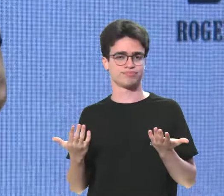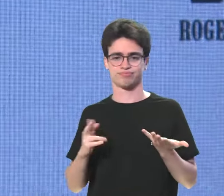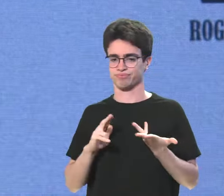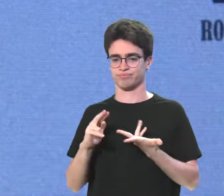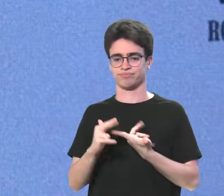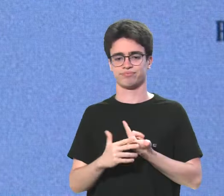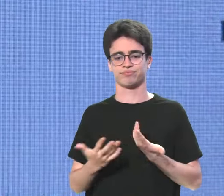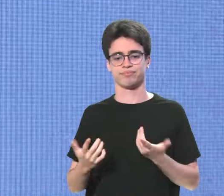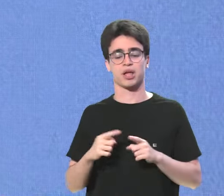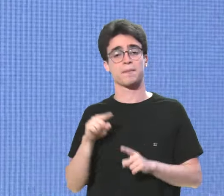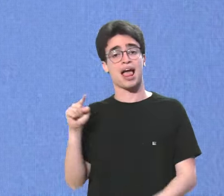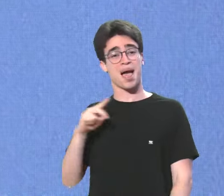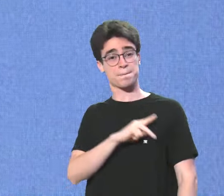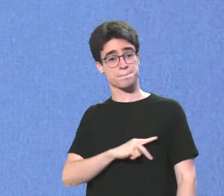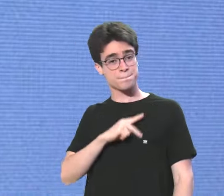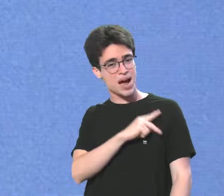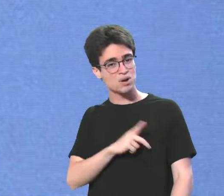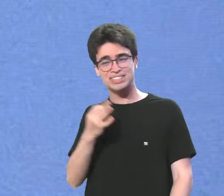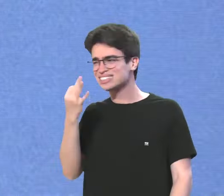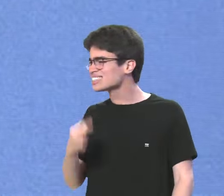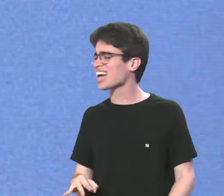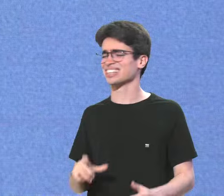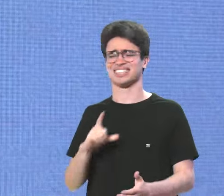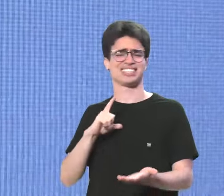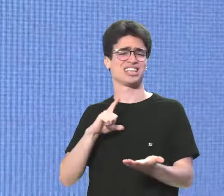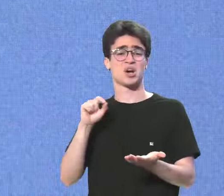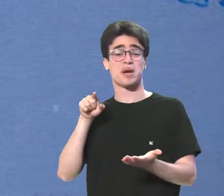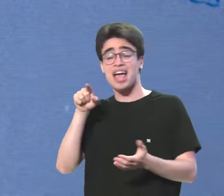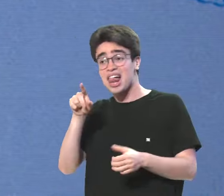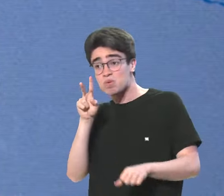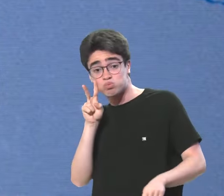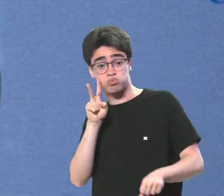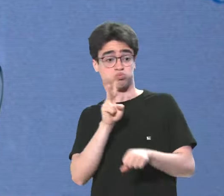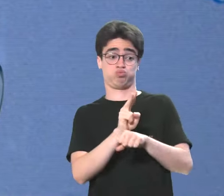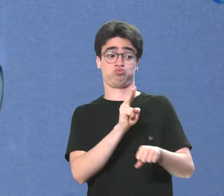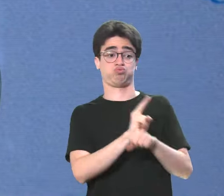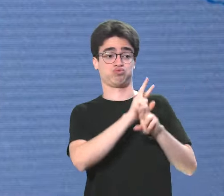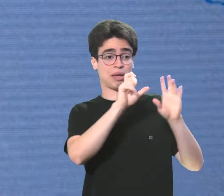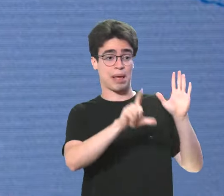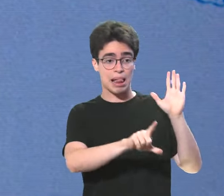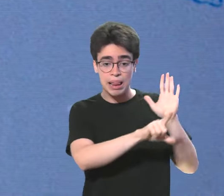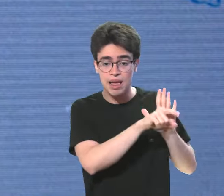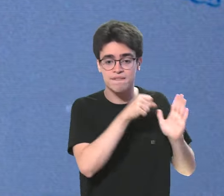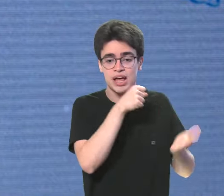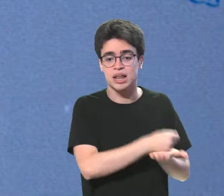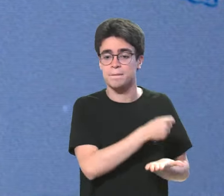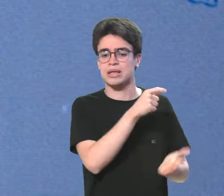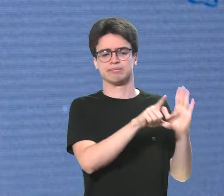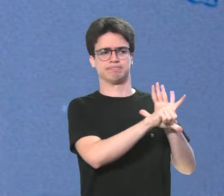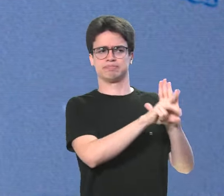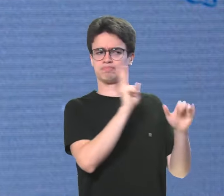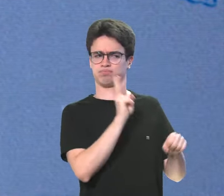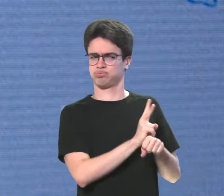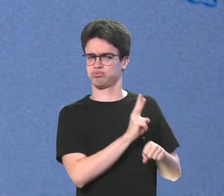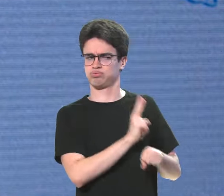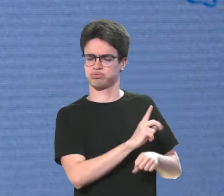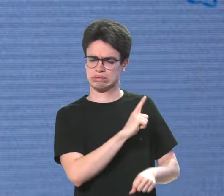Saulo ele tinha certeza que ele estava sendo muito Zeloso com a lei do Antigo Testamento com a lei de